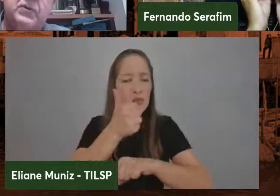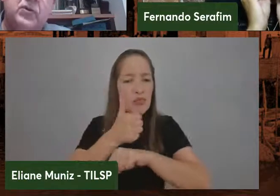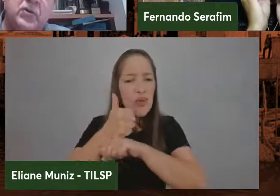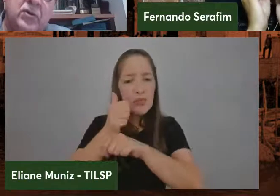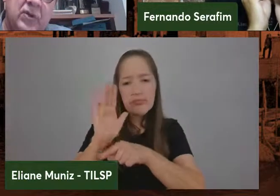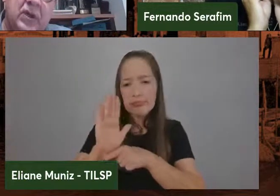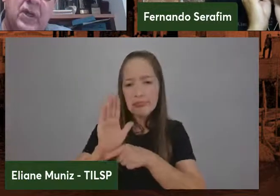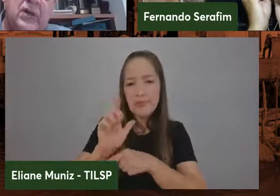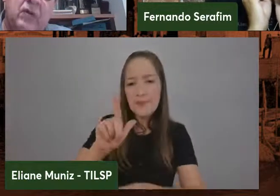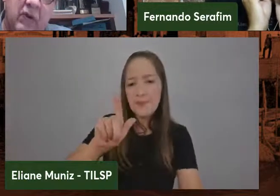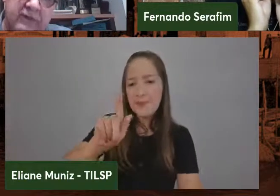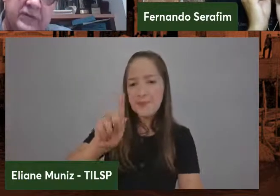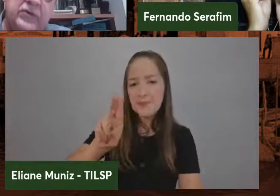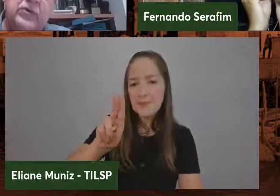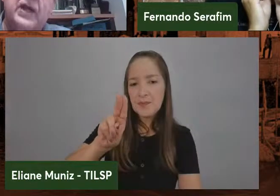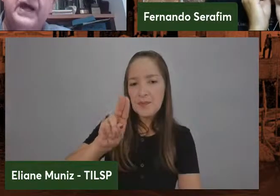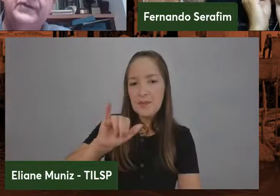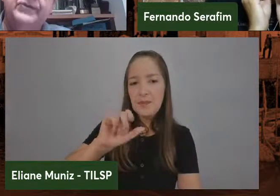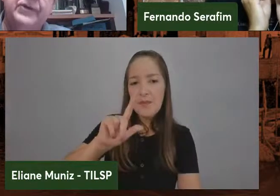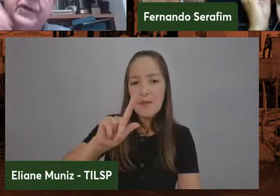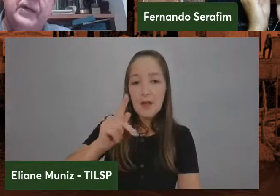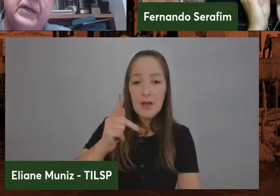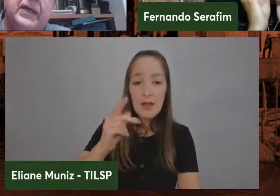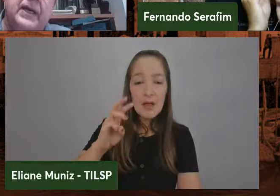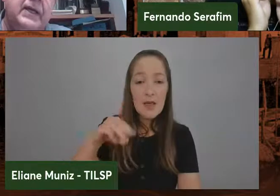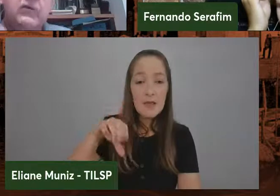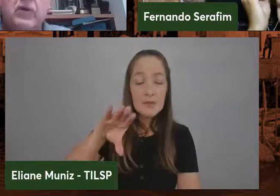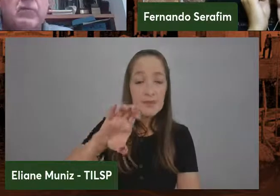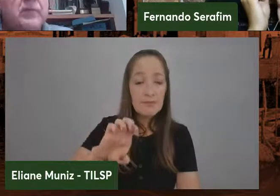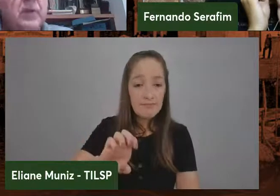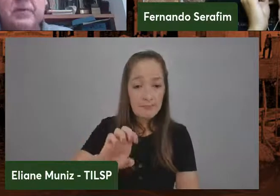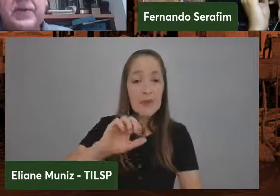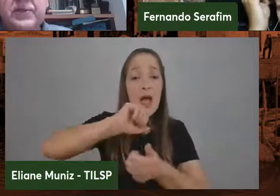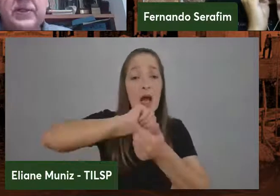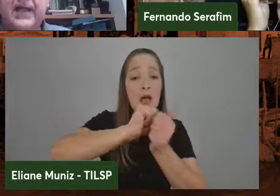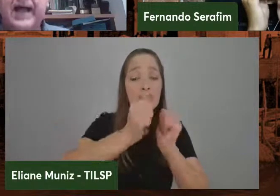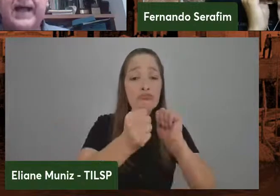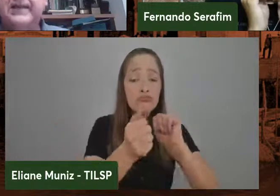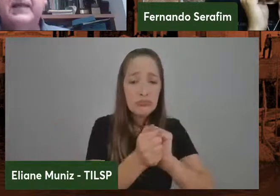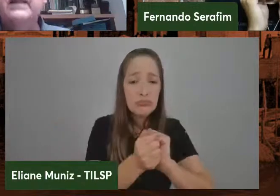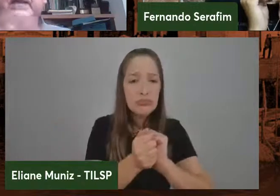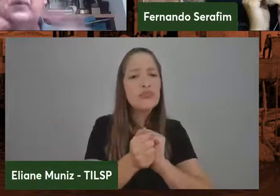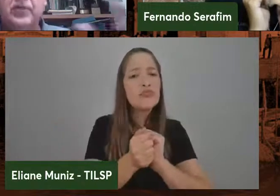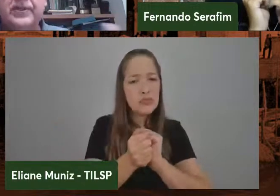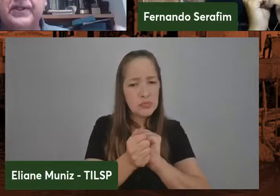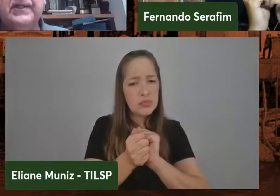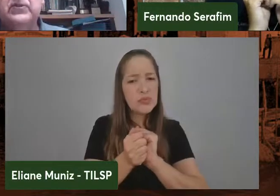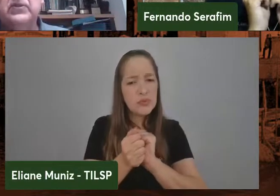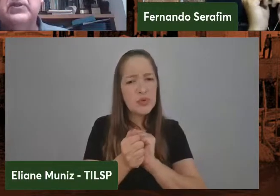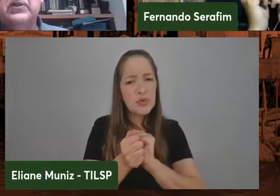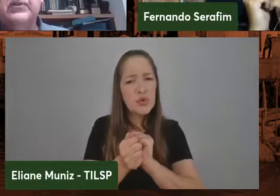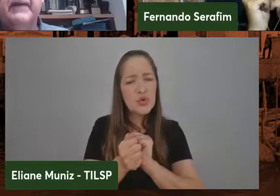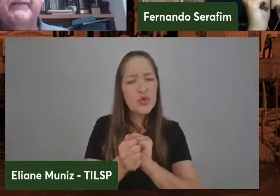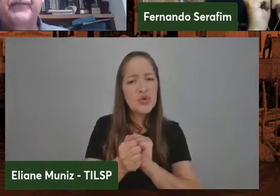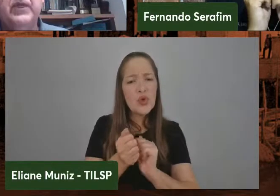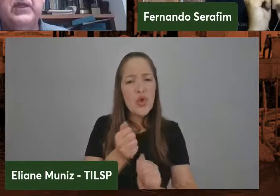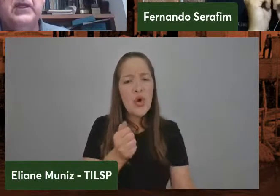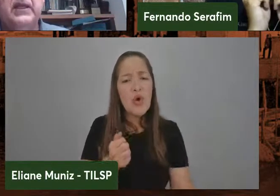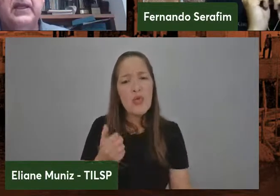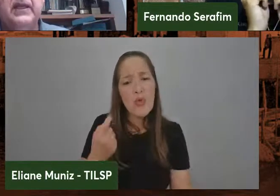que adaptou O Órfão de Eldorado, eu não me meti em nada, nem li o roteiro,